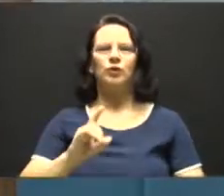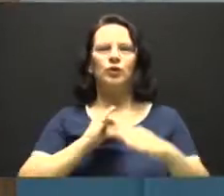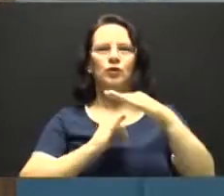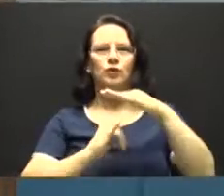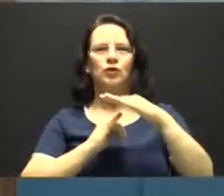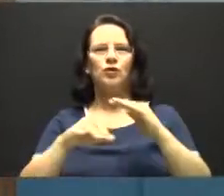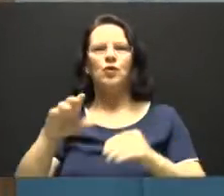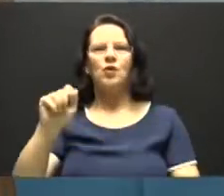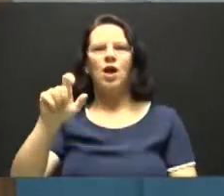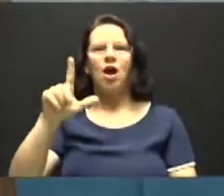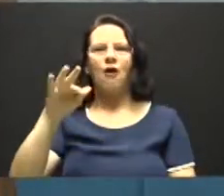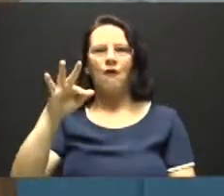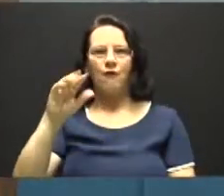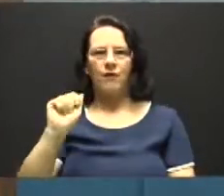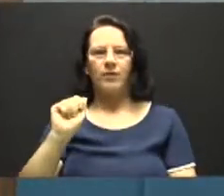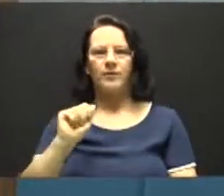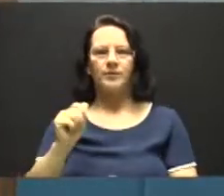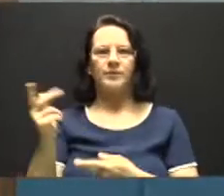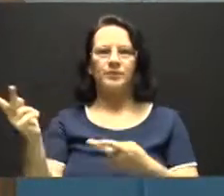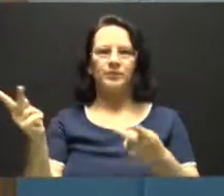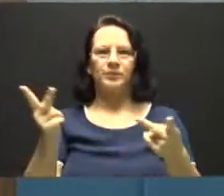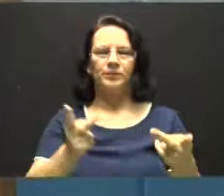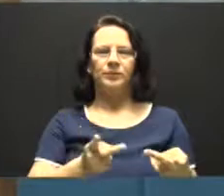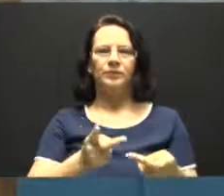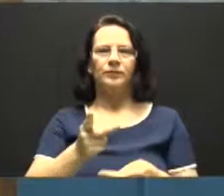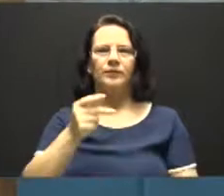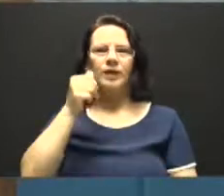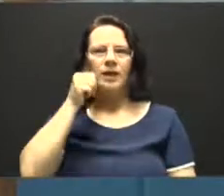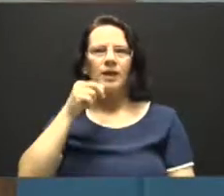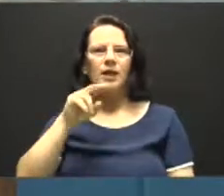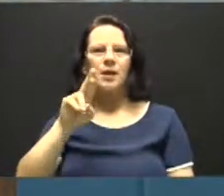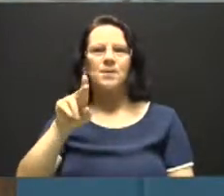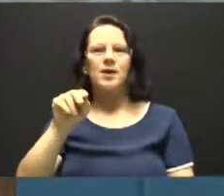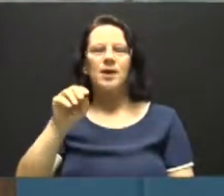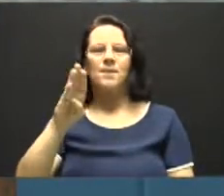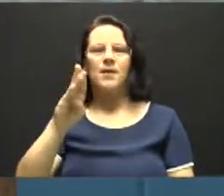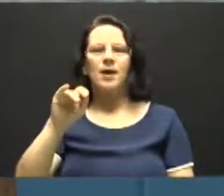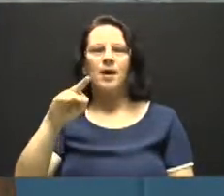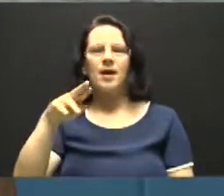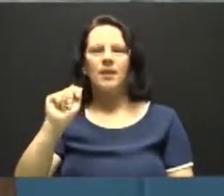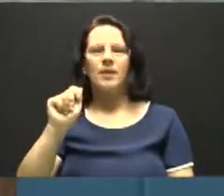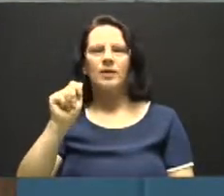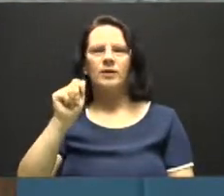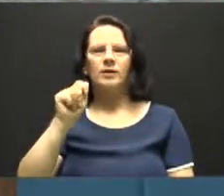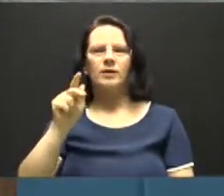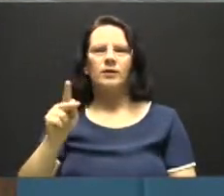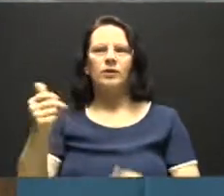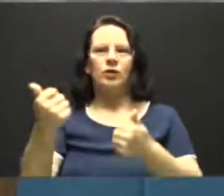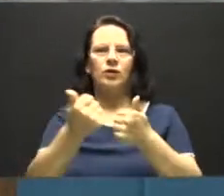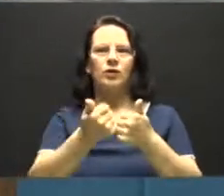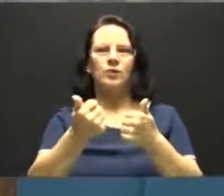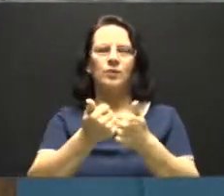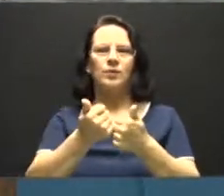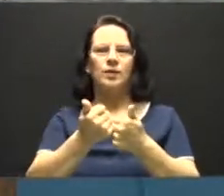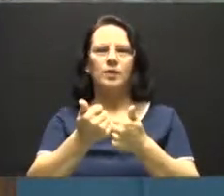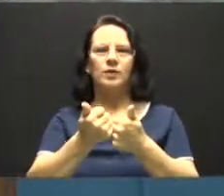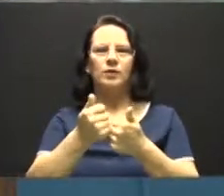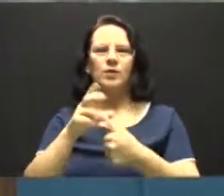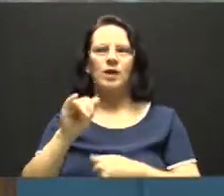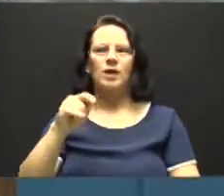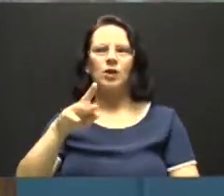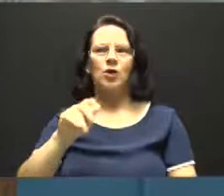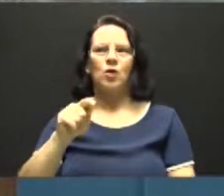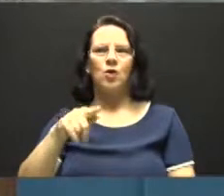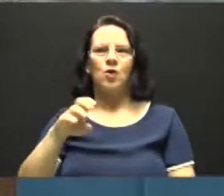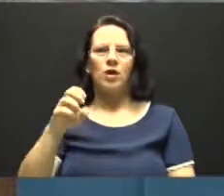alfa irmão na paula barata representando o padre roque da paróquia são francisco de